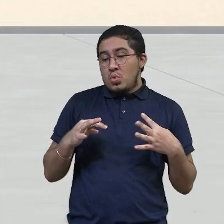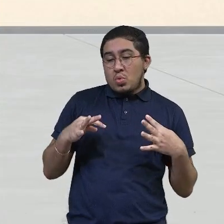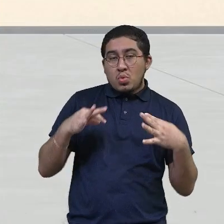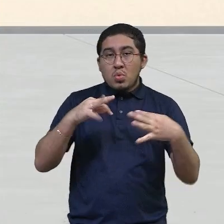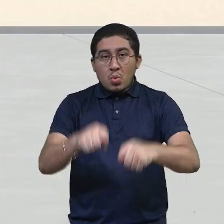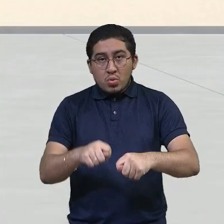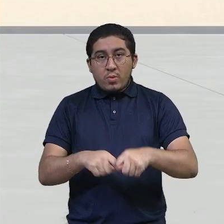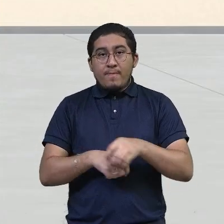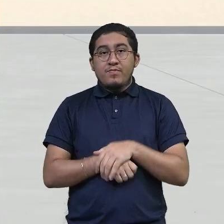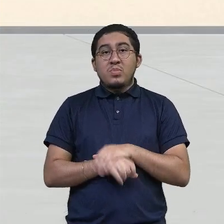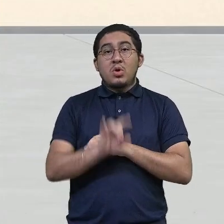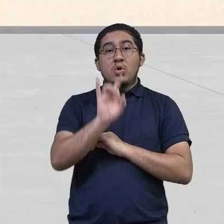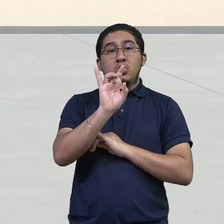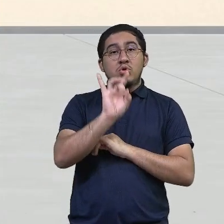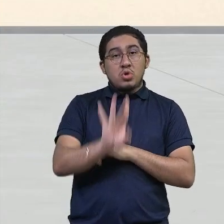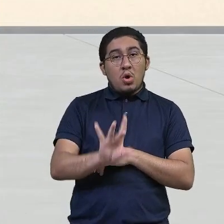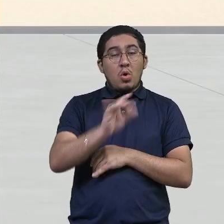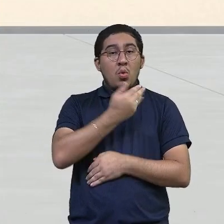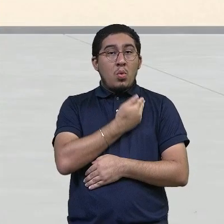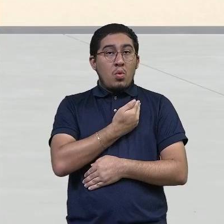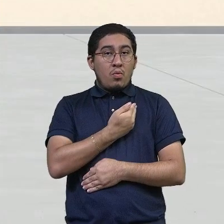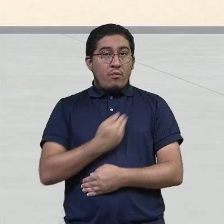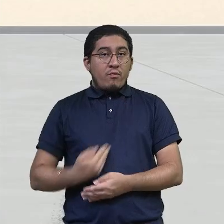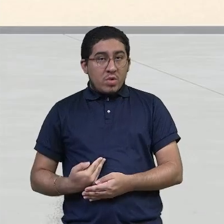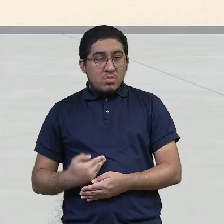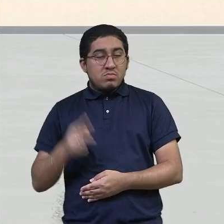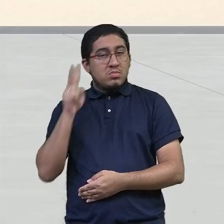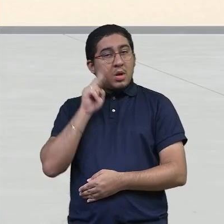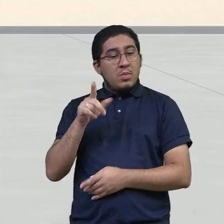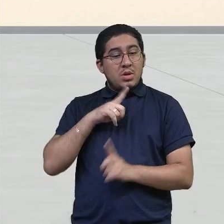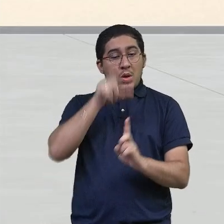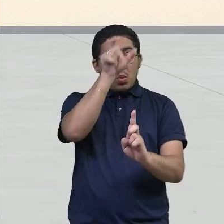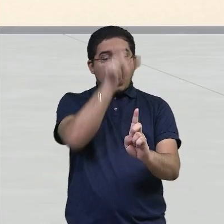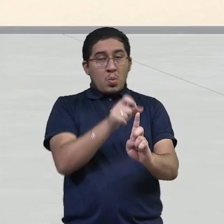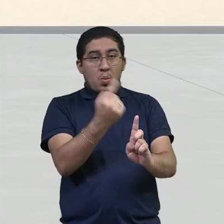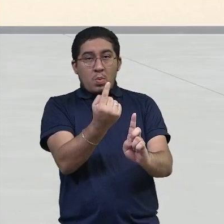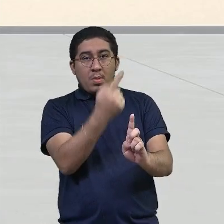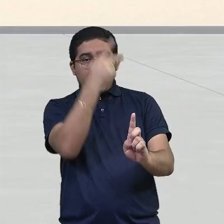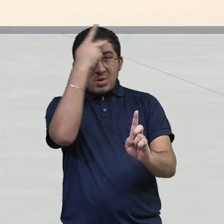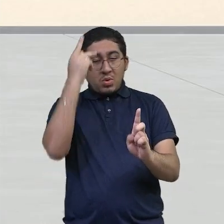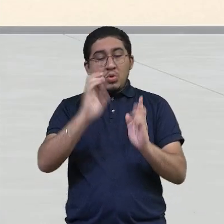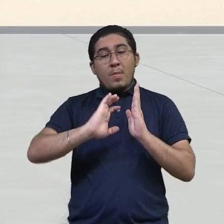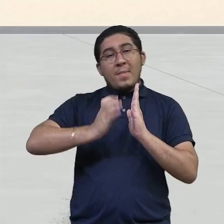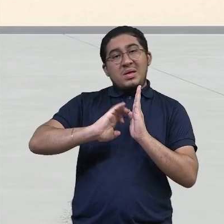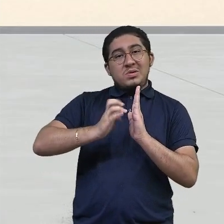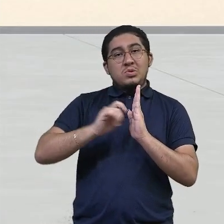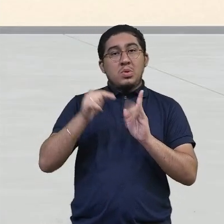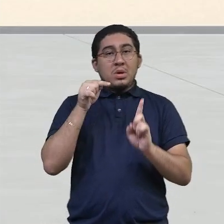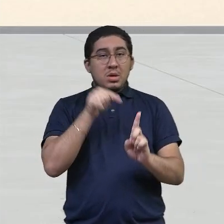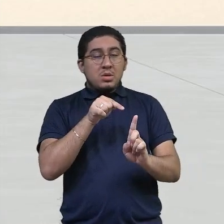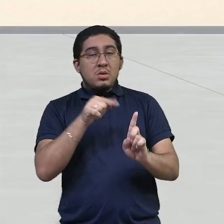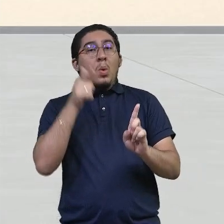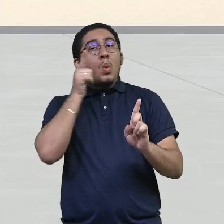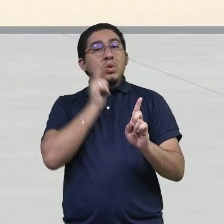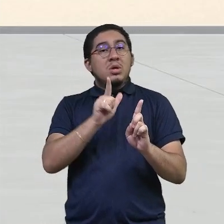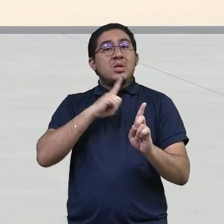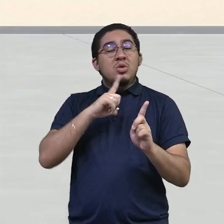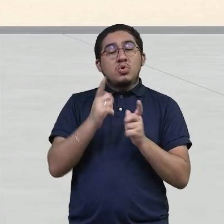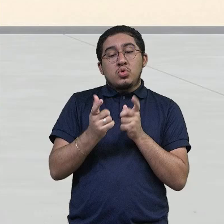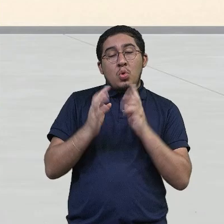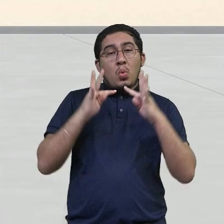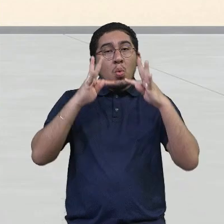seja, apenas o governo ou aquele governante ali daquele partido X ou Y que esteja no poder vai ter todos